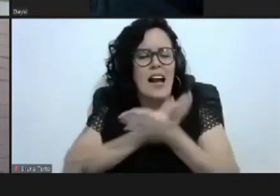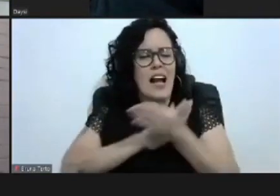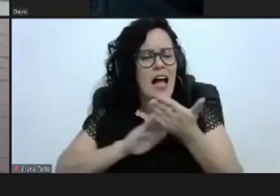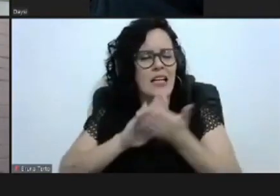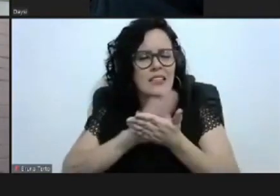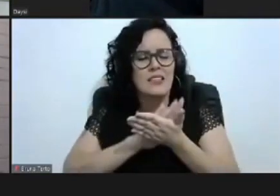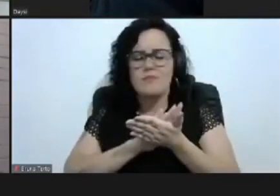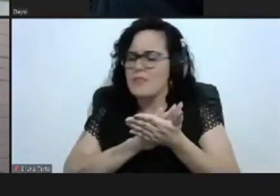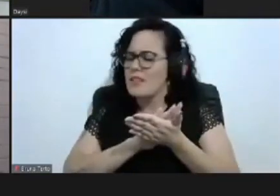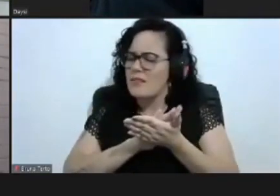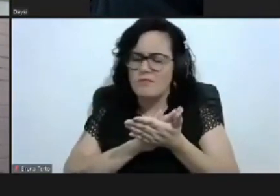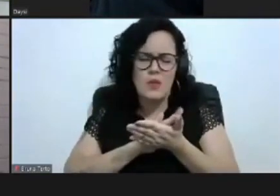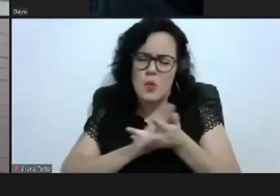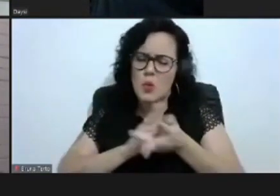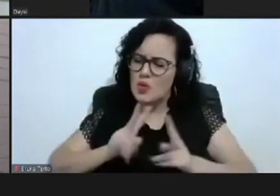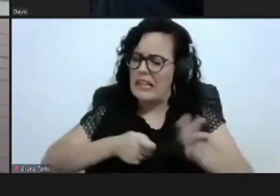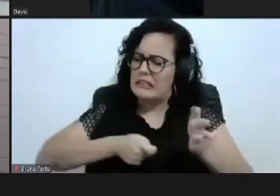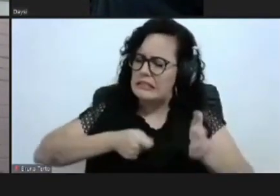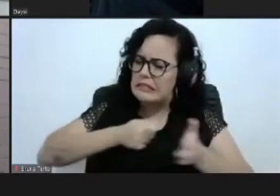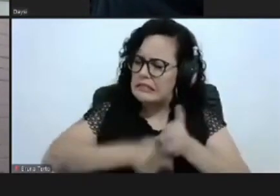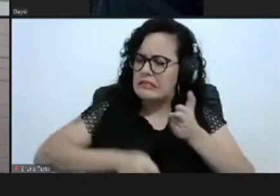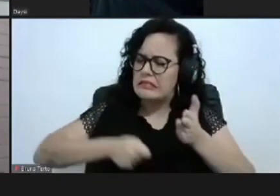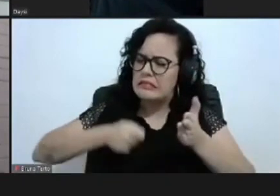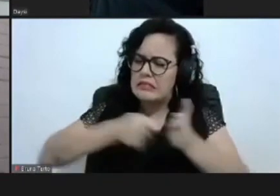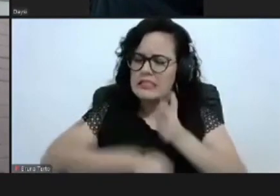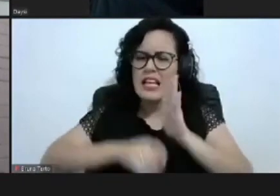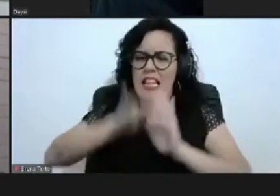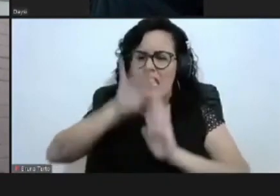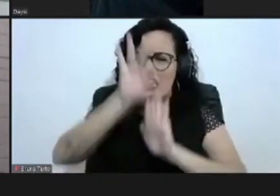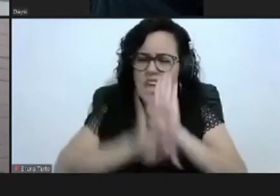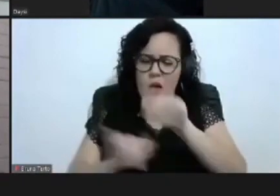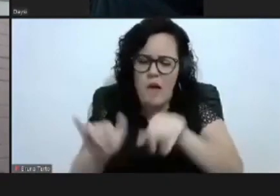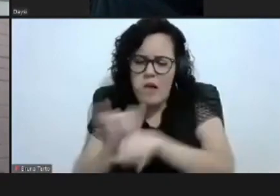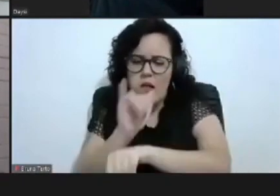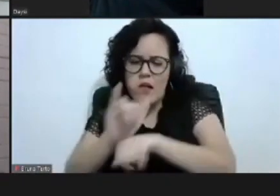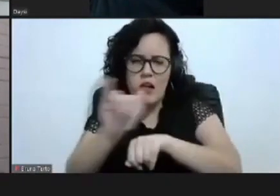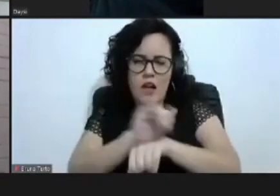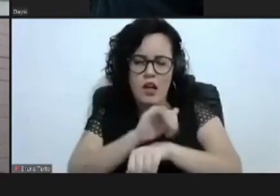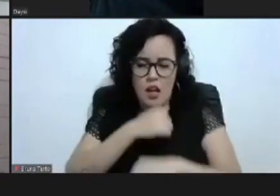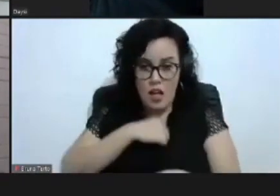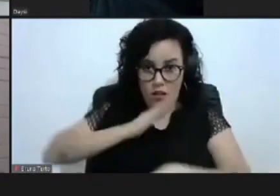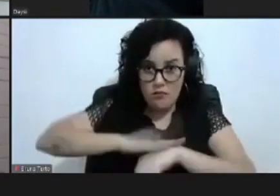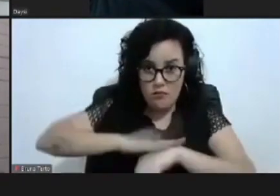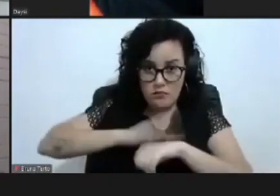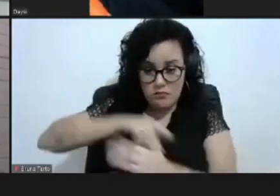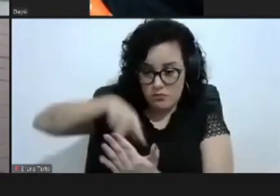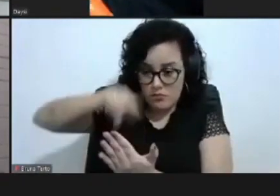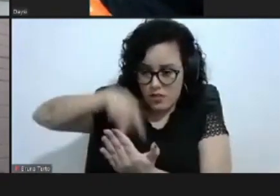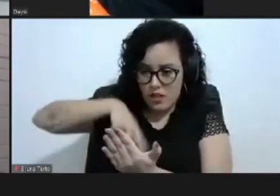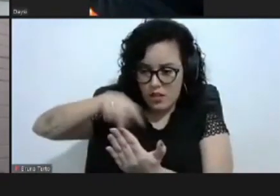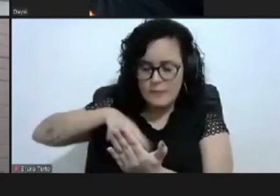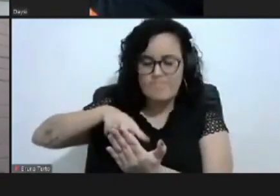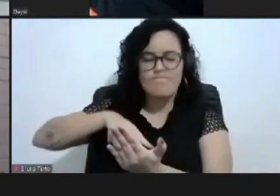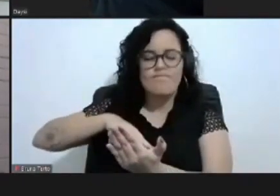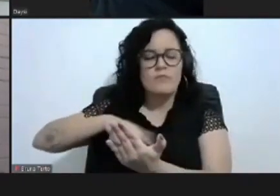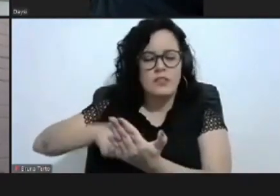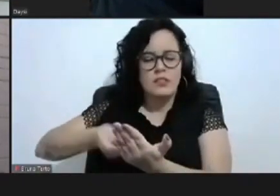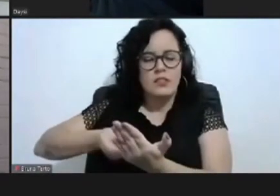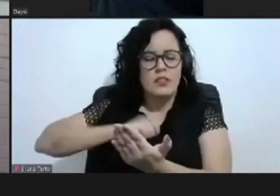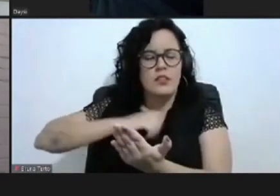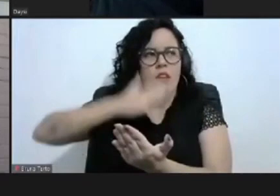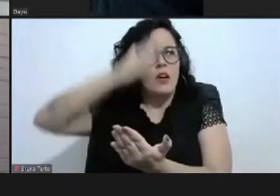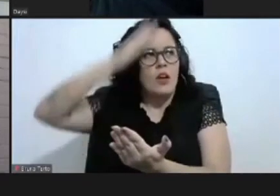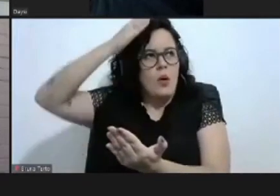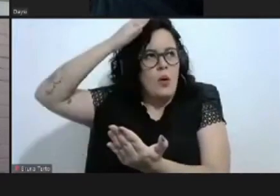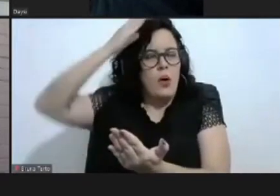da sereia e continuaram editando textos que eu pude ler. e que me fizeram respirar. Eu